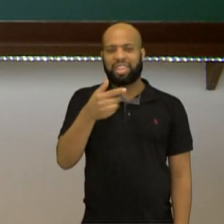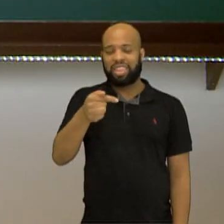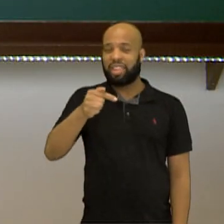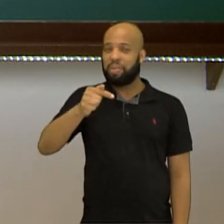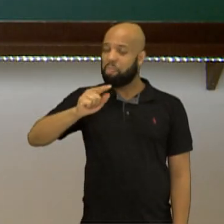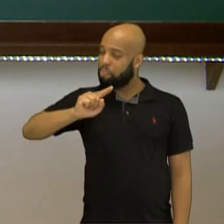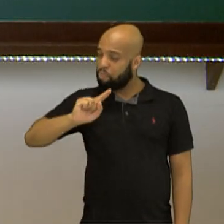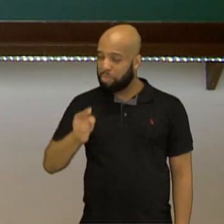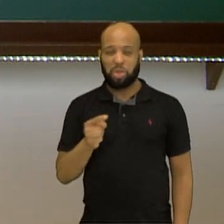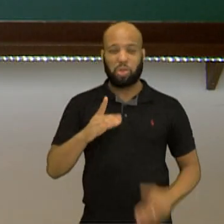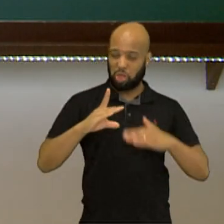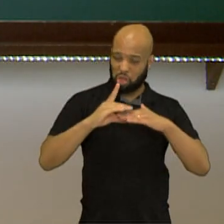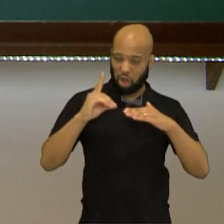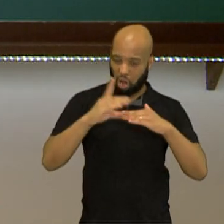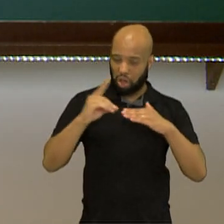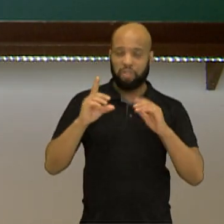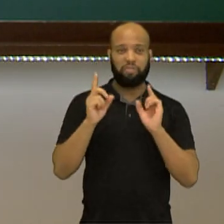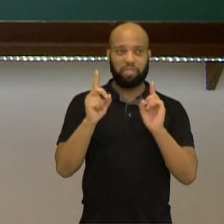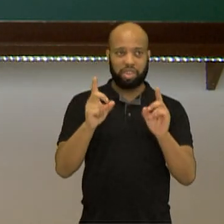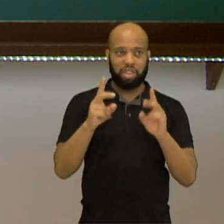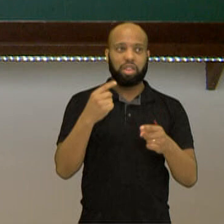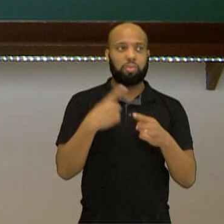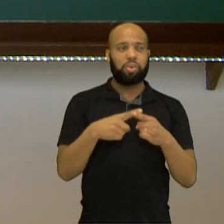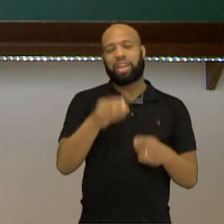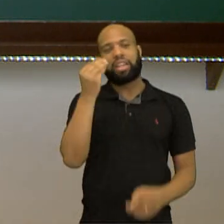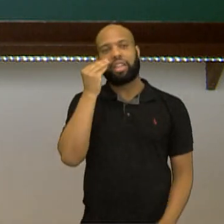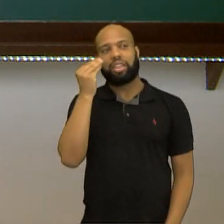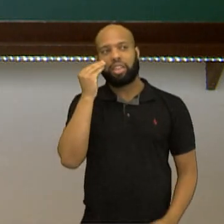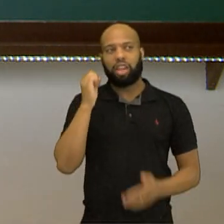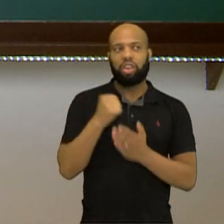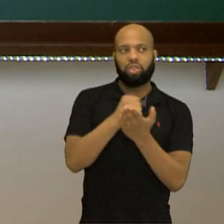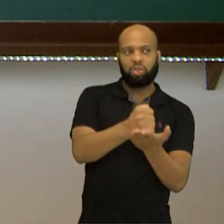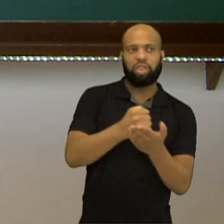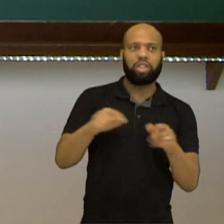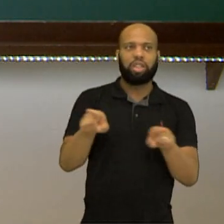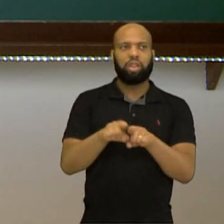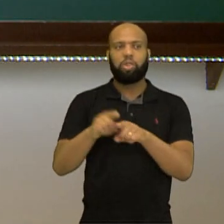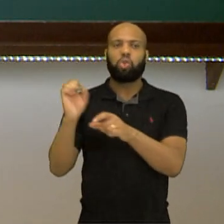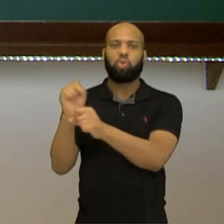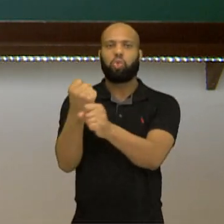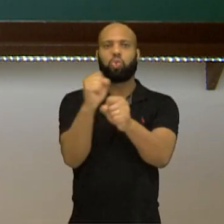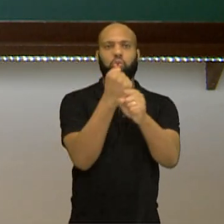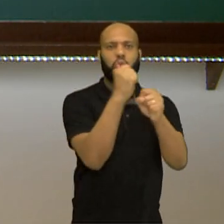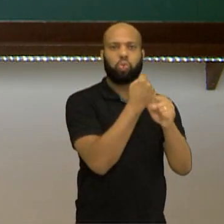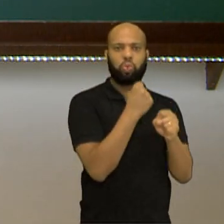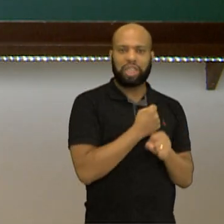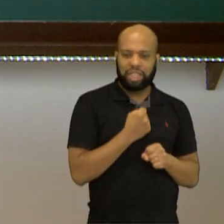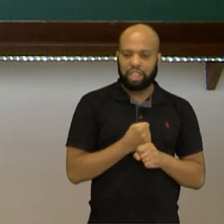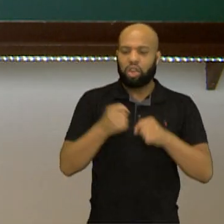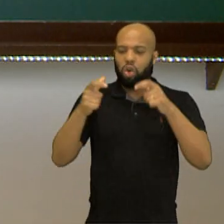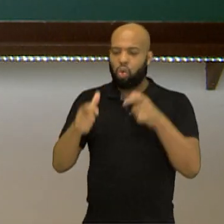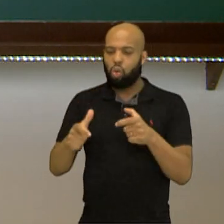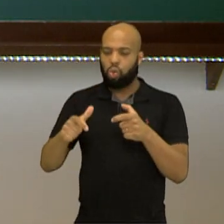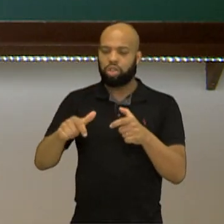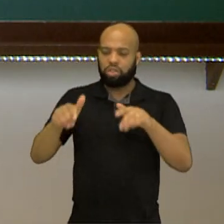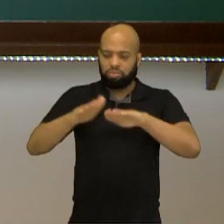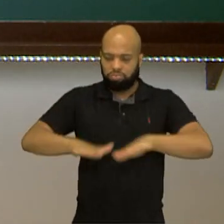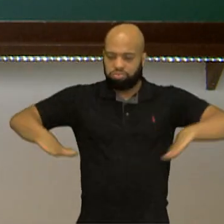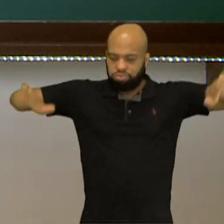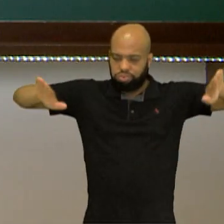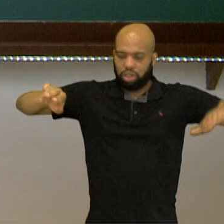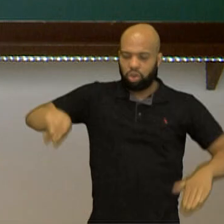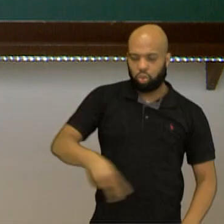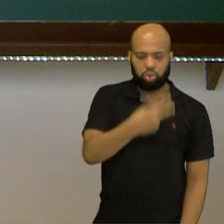mil esse skate em leilão. Por quê? Para tentar ajudar e construir lugares para ginásios para que pudesse praticar